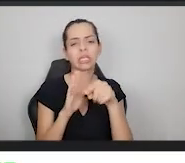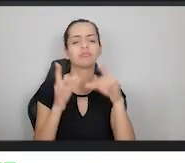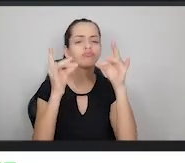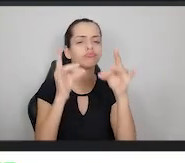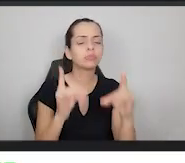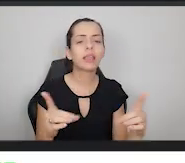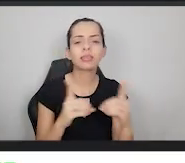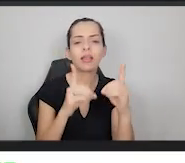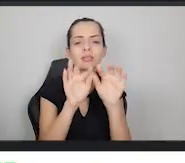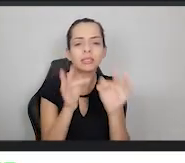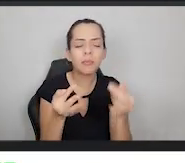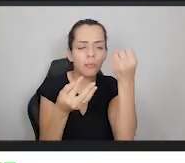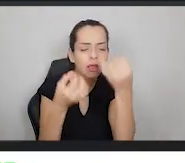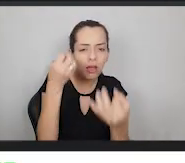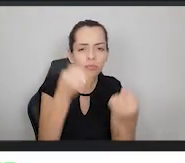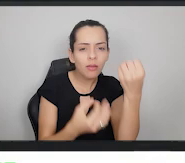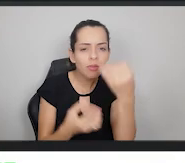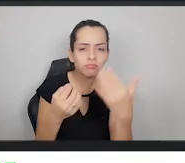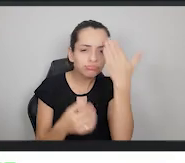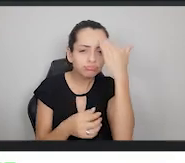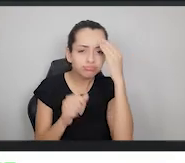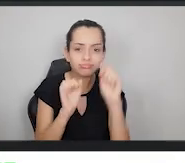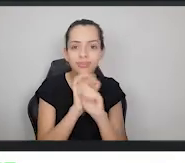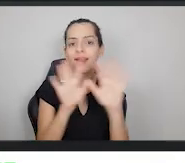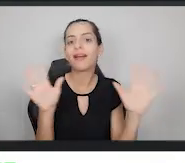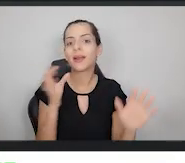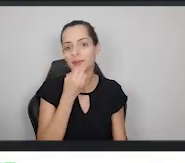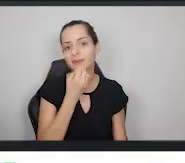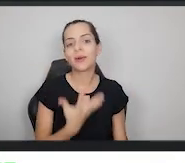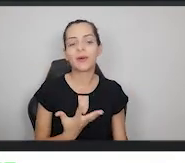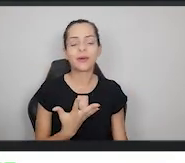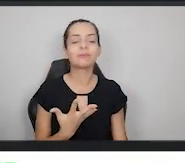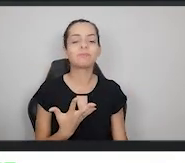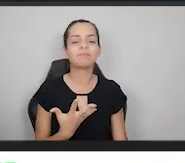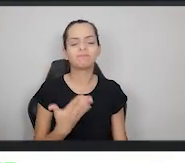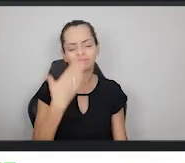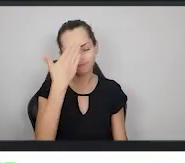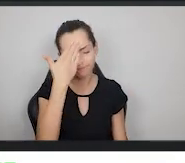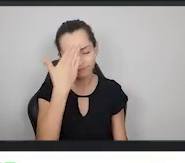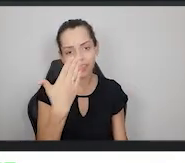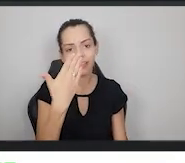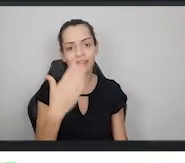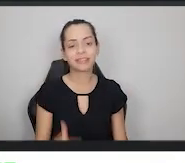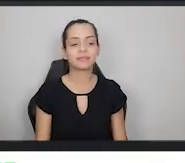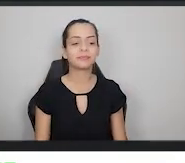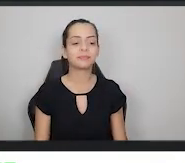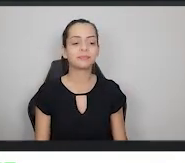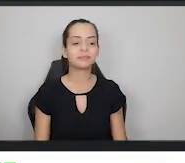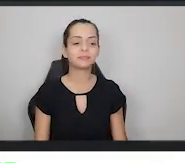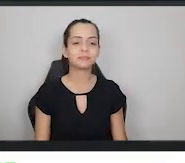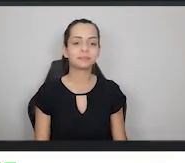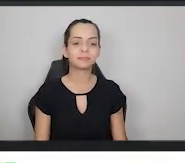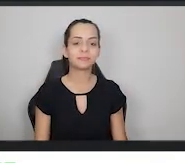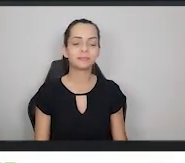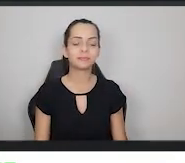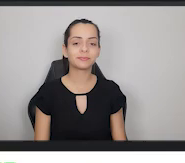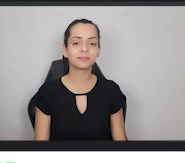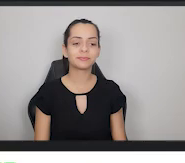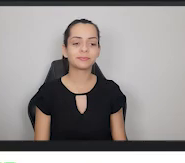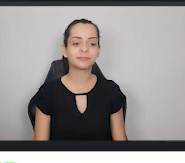Ok, muito obrigada. Então é isso, Kelly. Muito obrigada pela sua participação. Nós somos muito gratos pelo seu